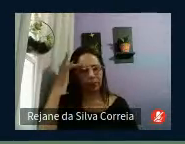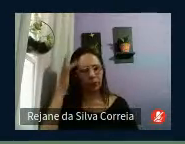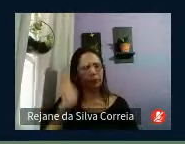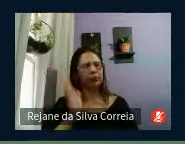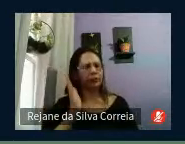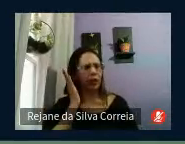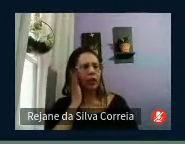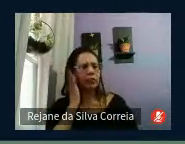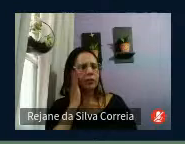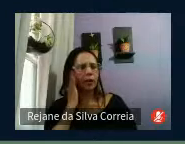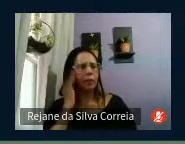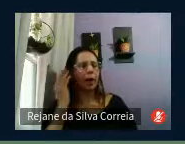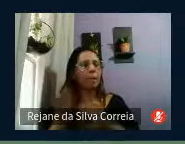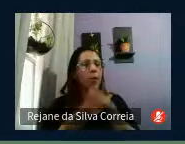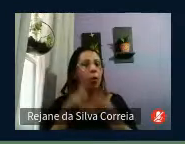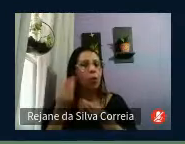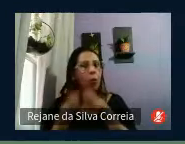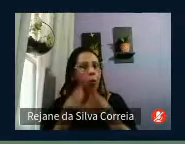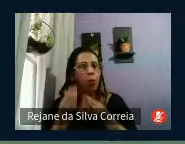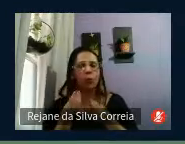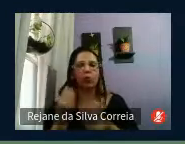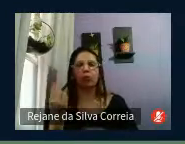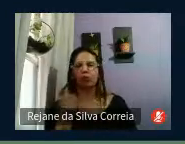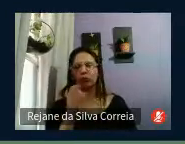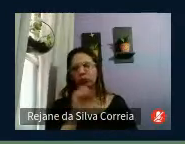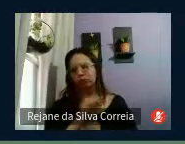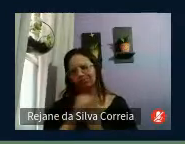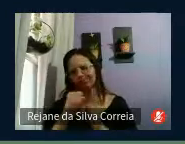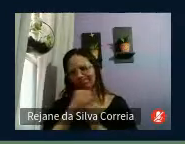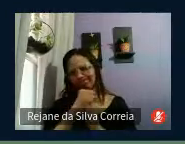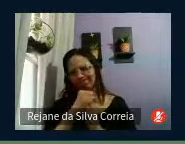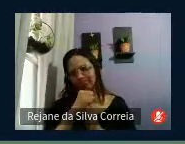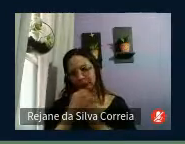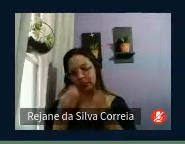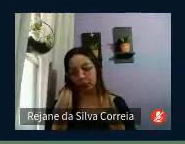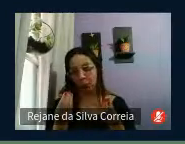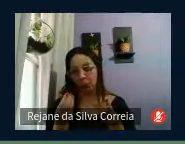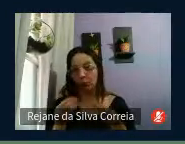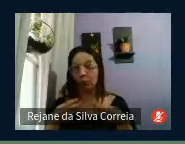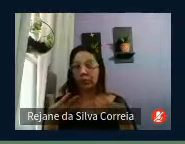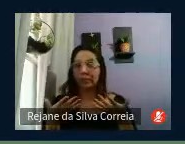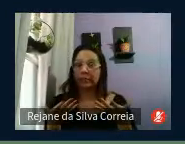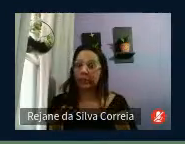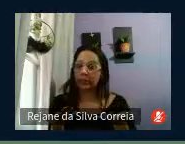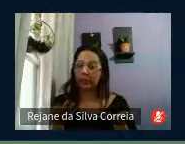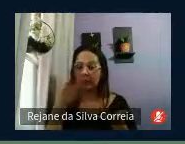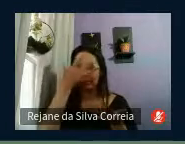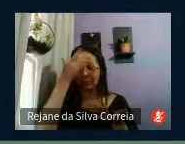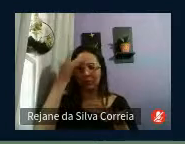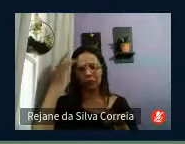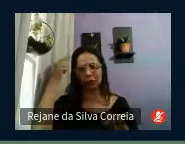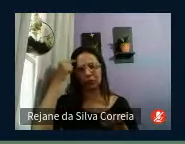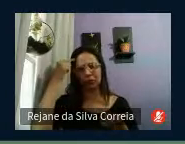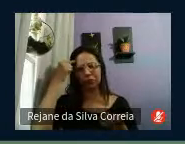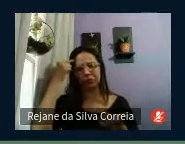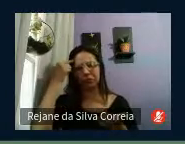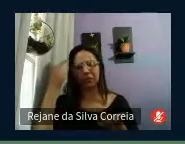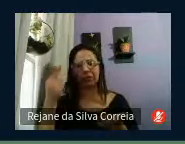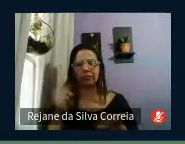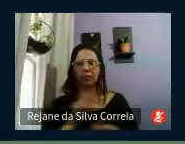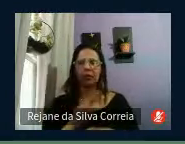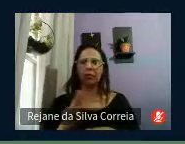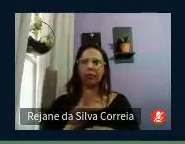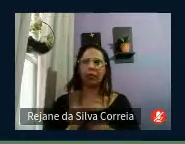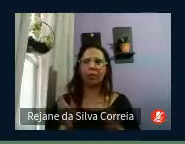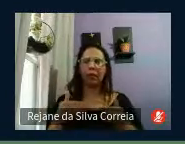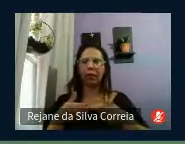é estar isolado socialmente. E também por isso que geralmente as pessoas atribuem ali algumas nomenclaturas para